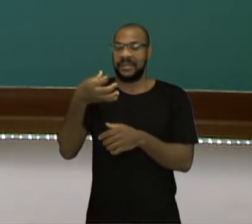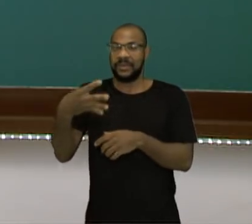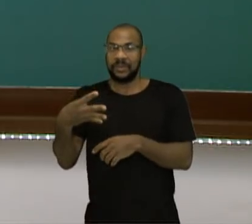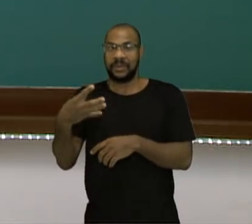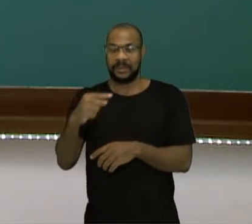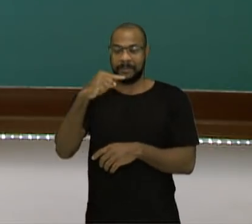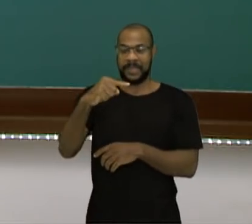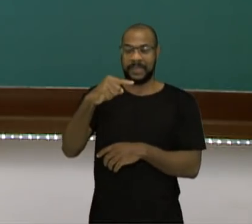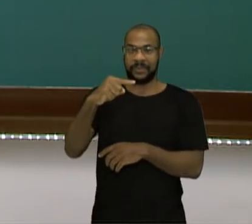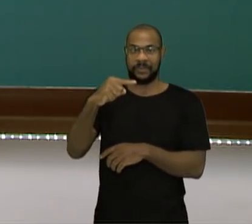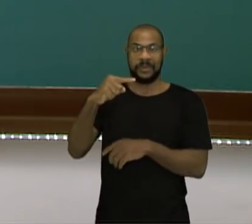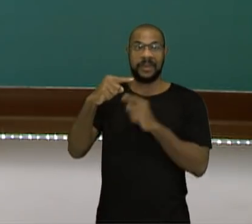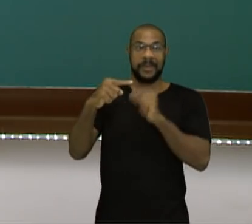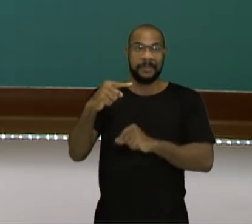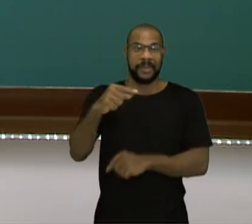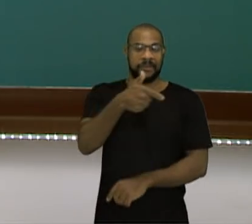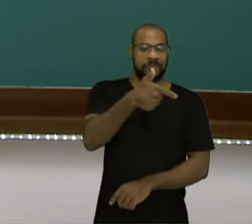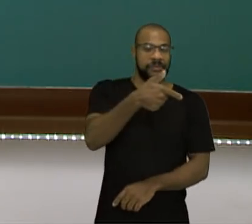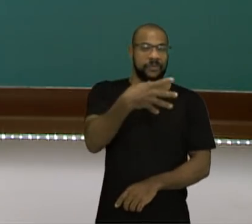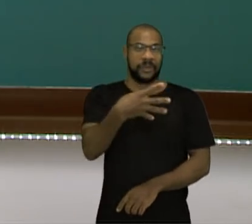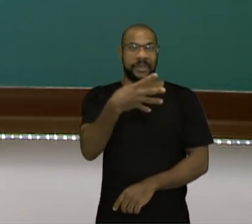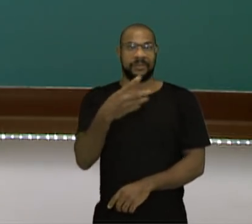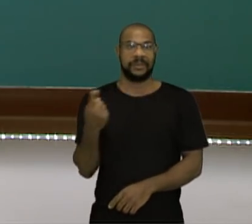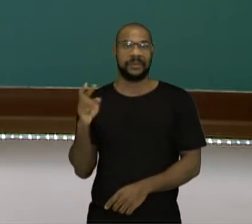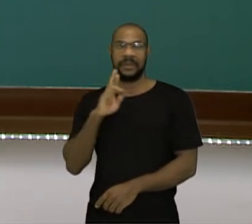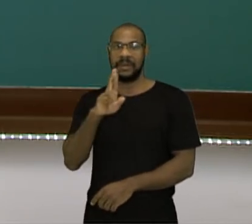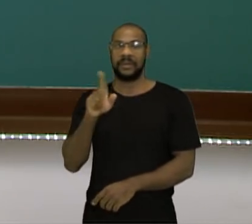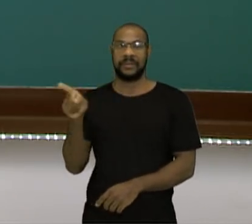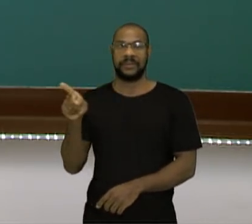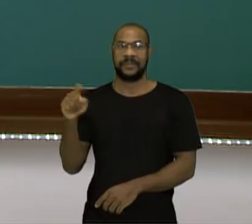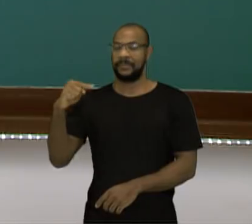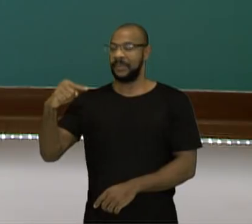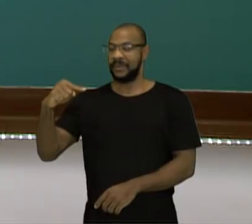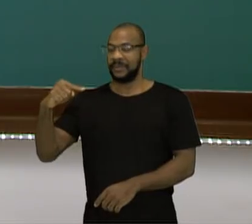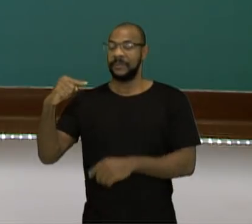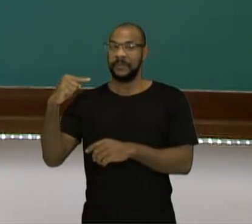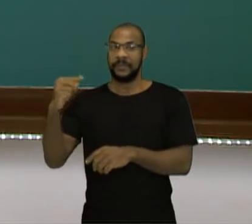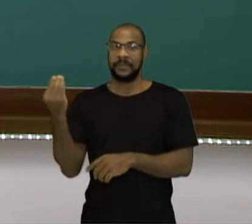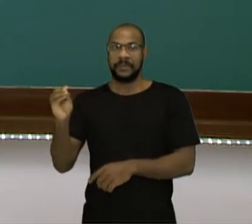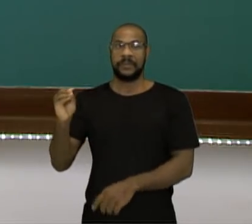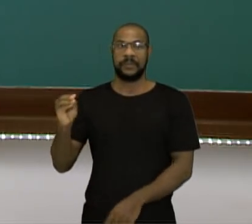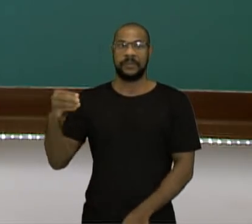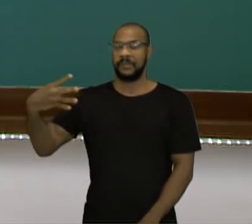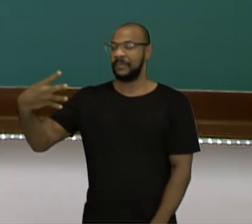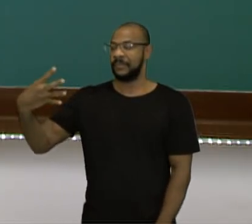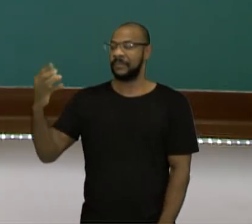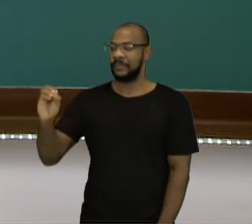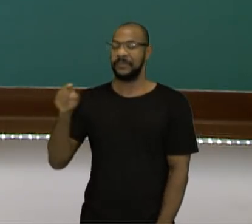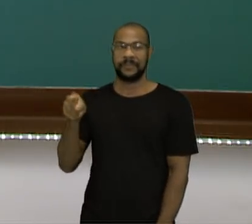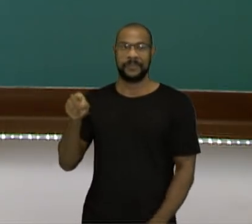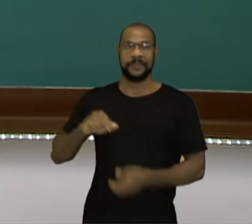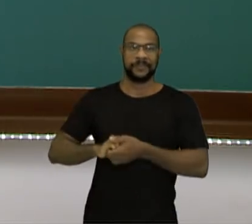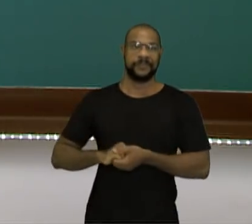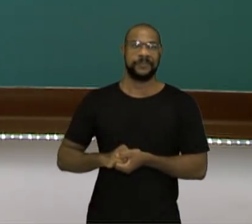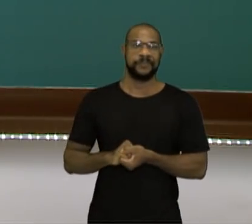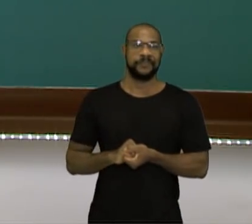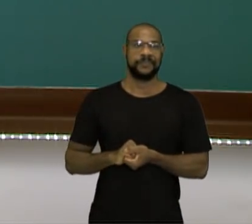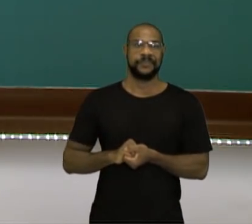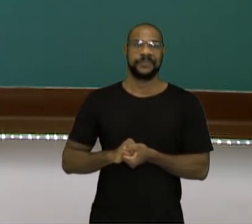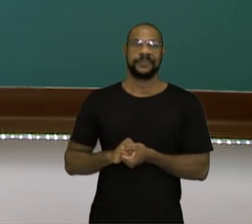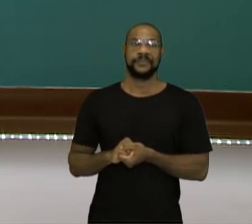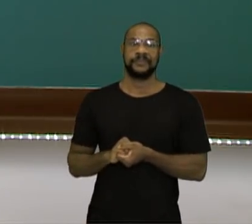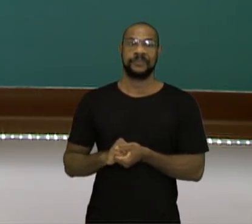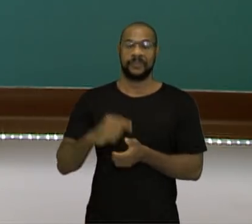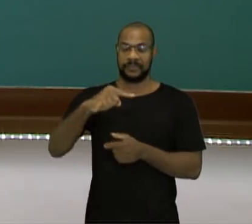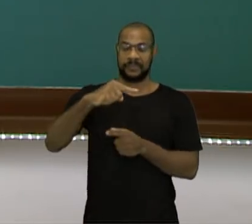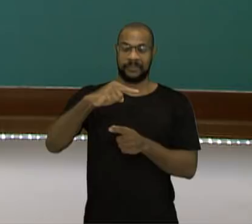tiro 24, vai ficar 40. E sinais diferentes, eu pego o sinal do número maior. O maior é o